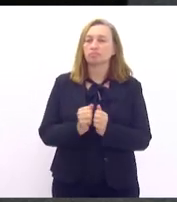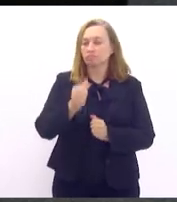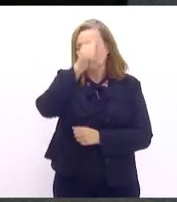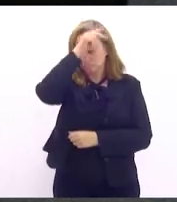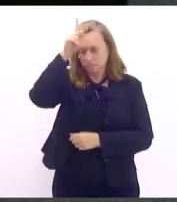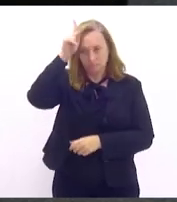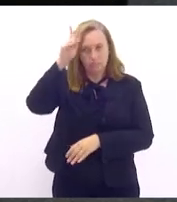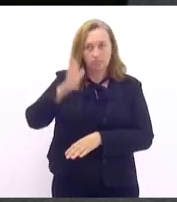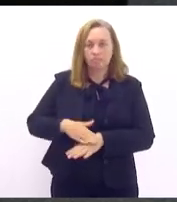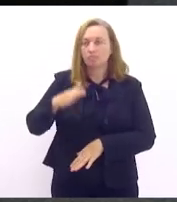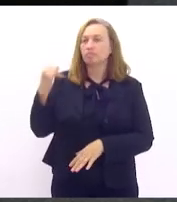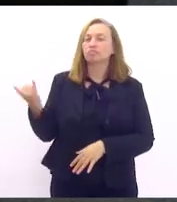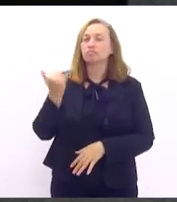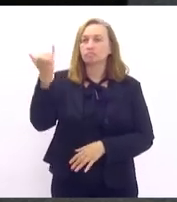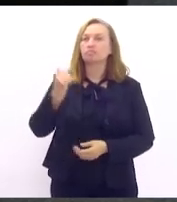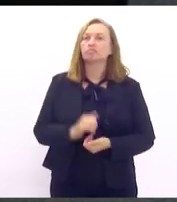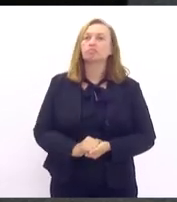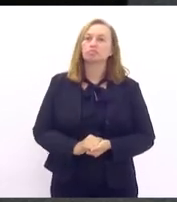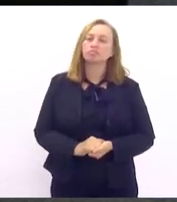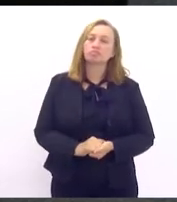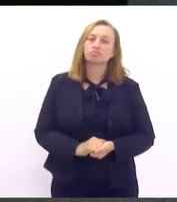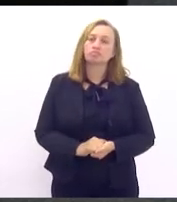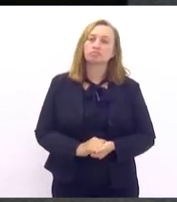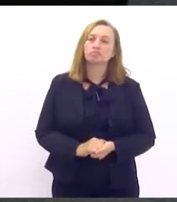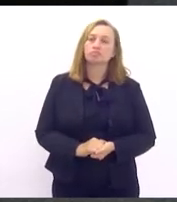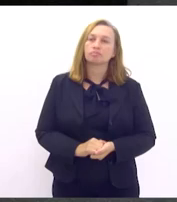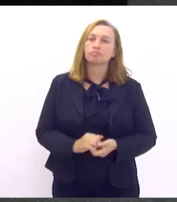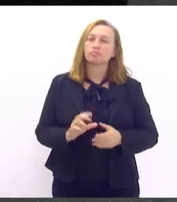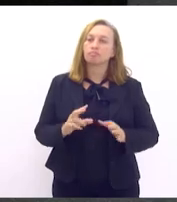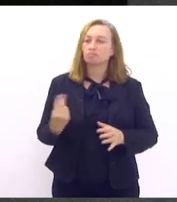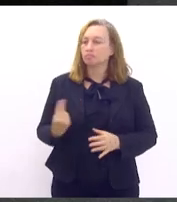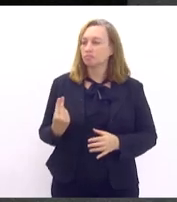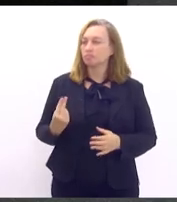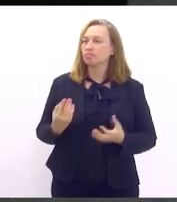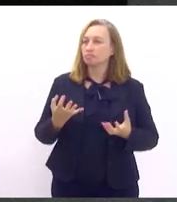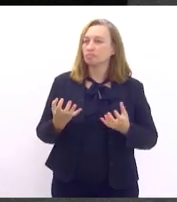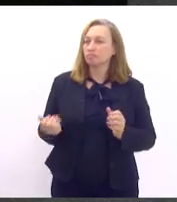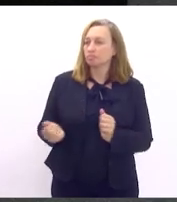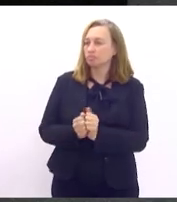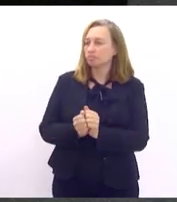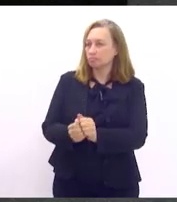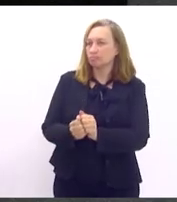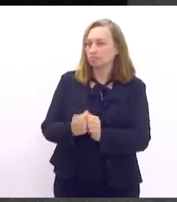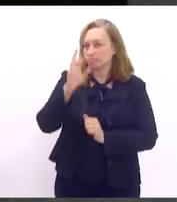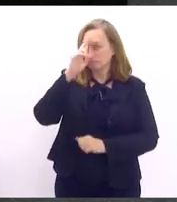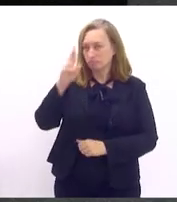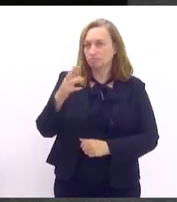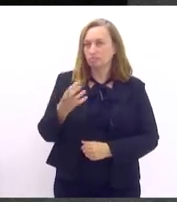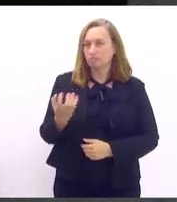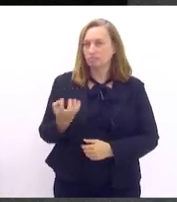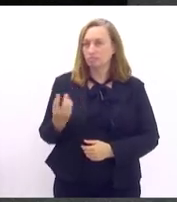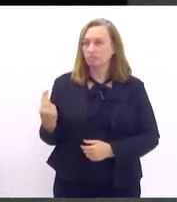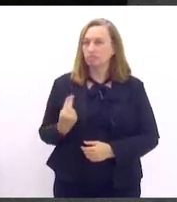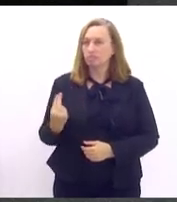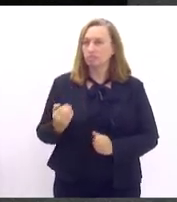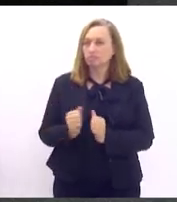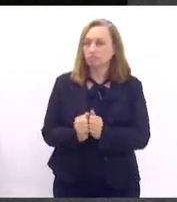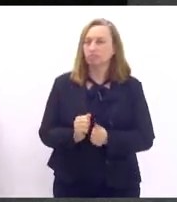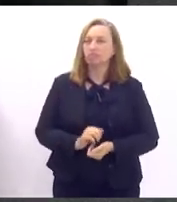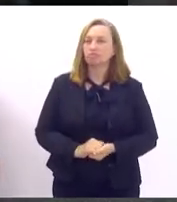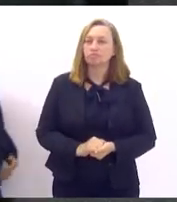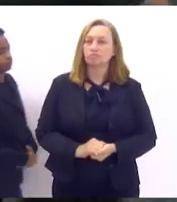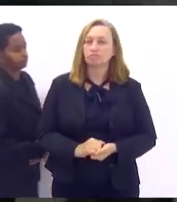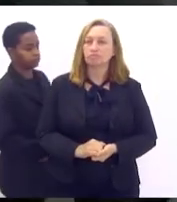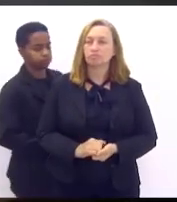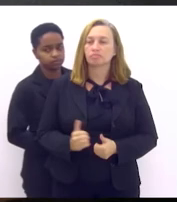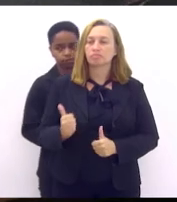muito maior, isso aqui é muito importante. E, se for abrir com a autoria, estou junto de Vossa Excelência, porque eu queria ter meu nome junto disso. Presidente. Deputado